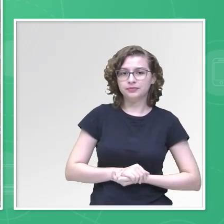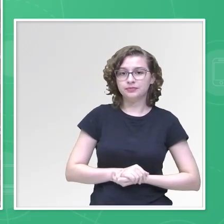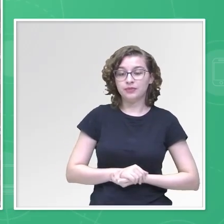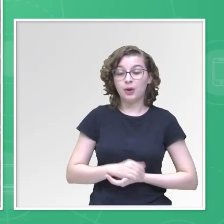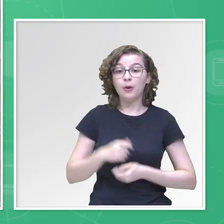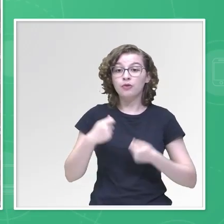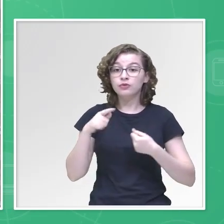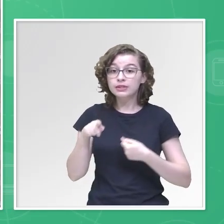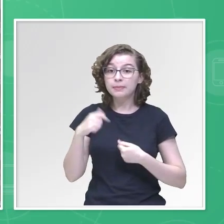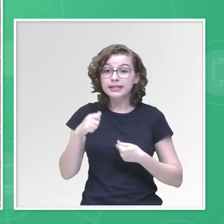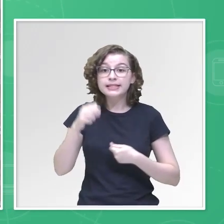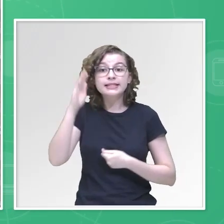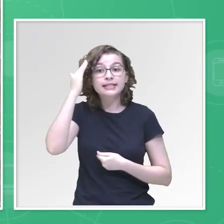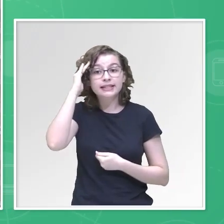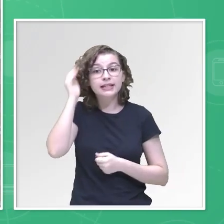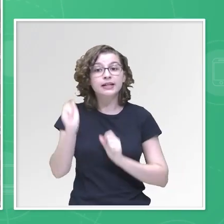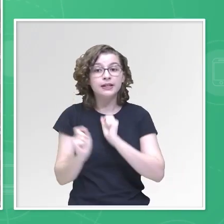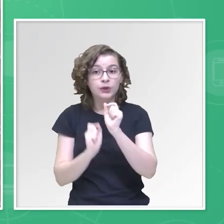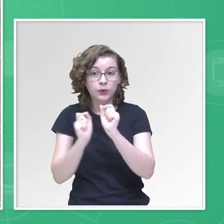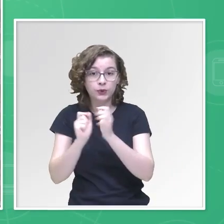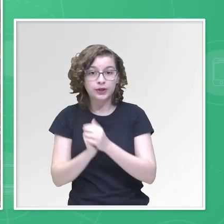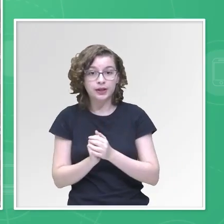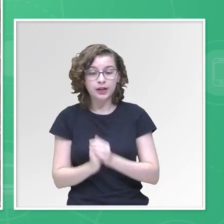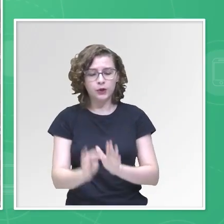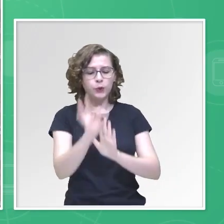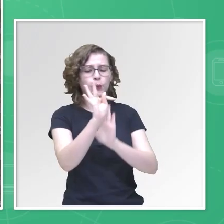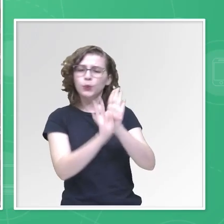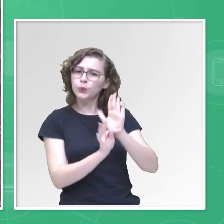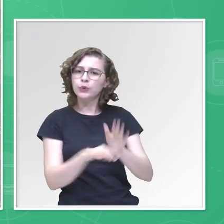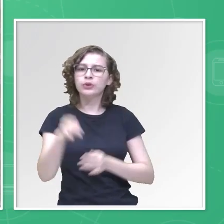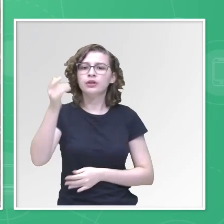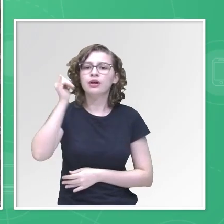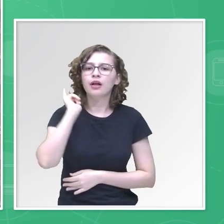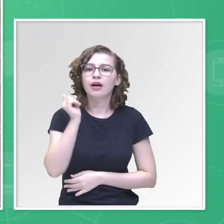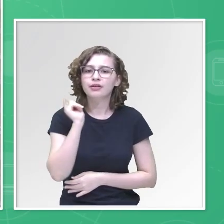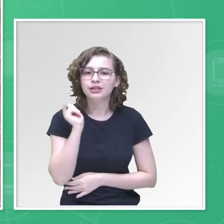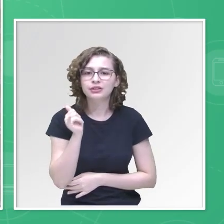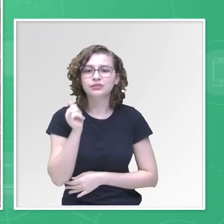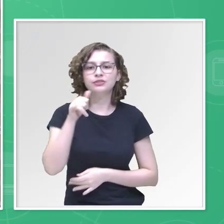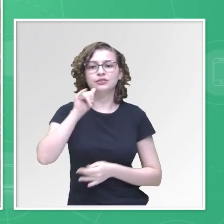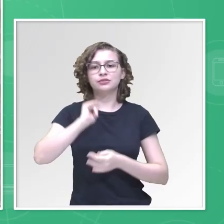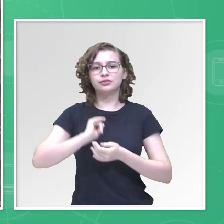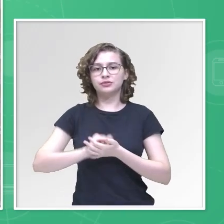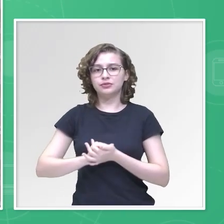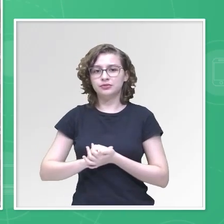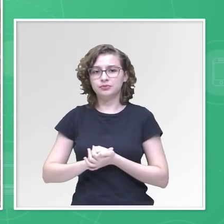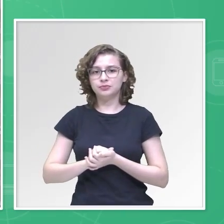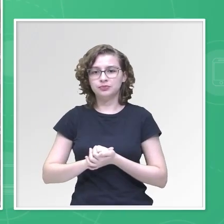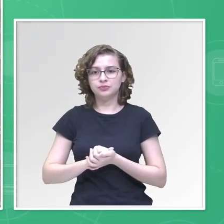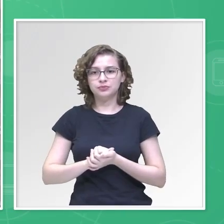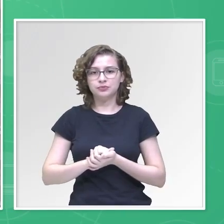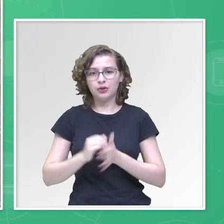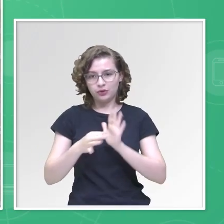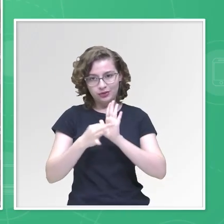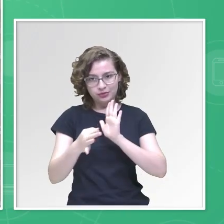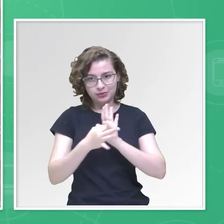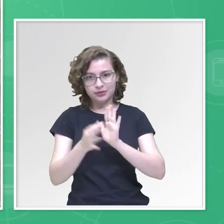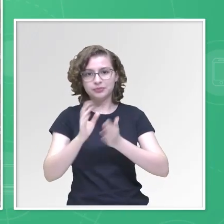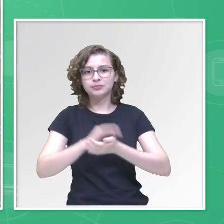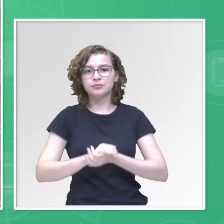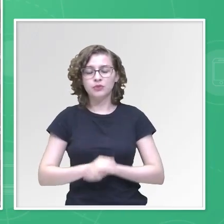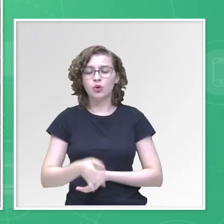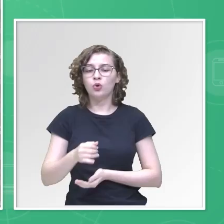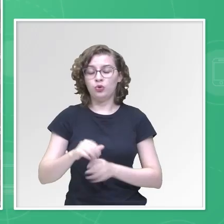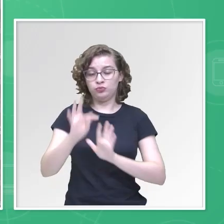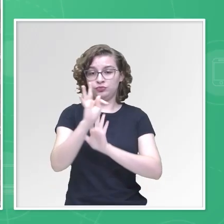texto narrativo é o que assim para você nunca mais esquecer então o texto narrativo com as nossas palavras o texto narrativo